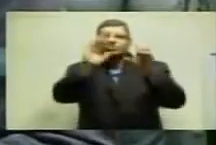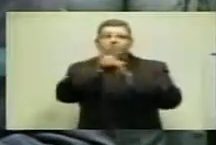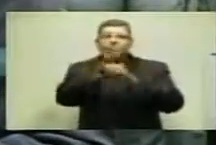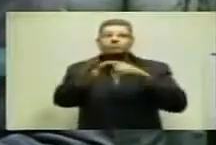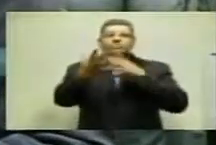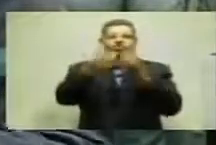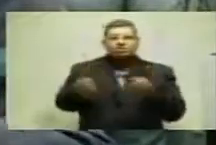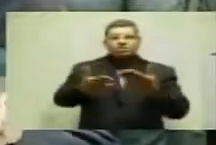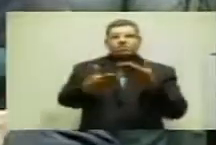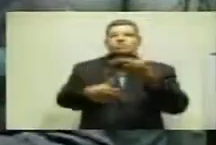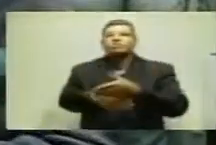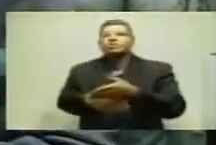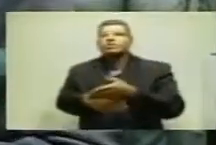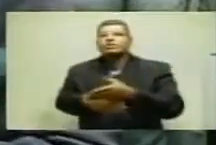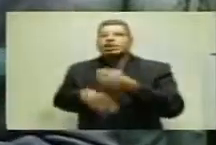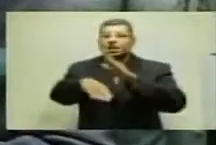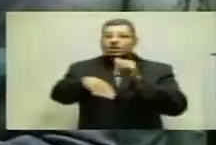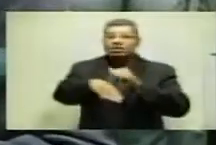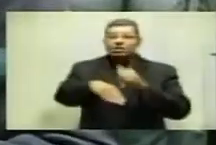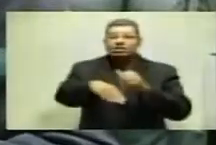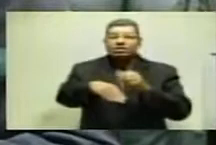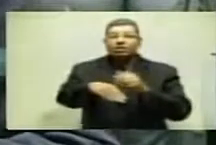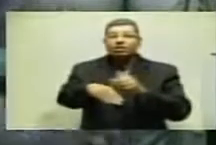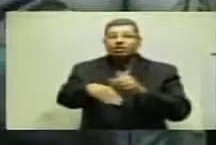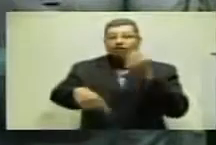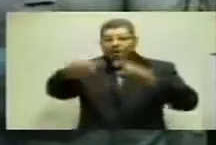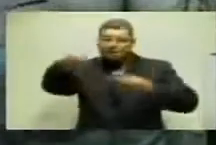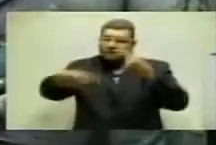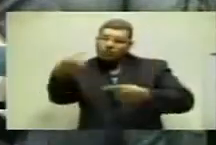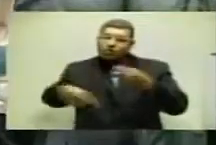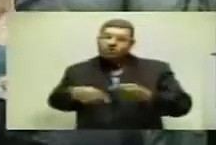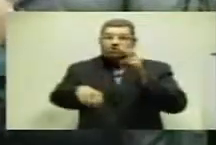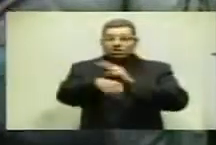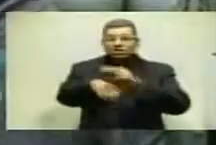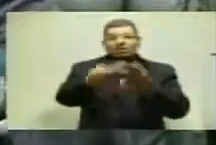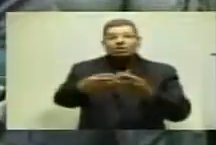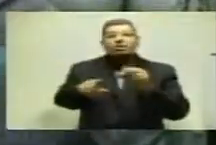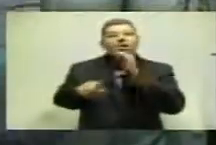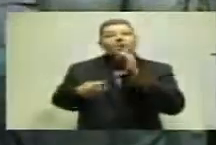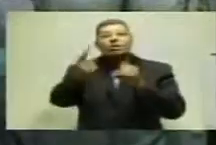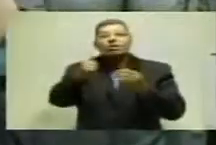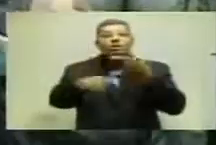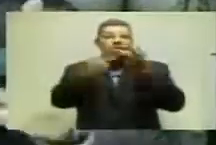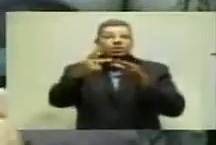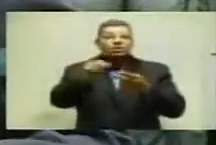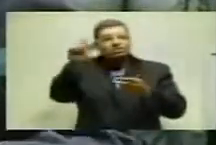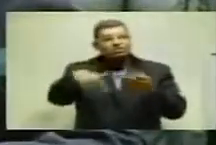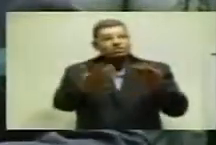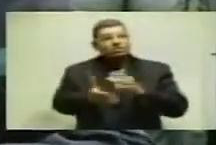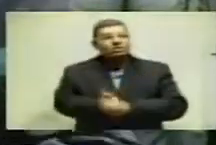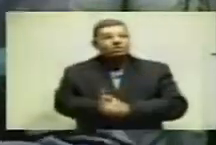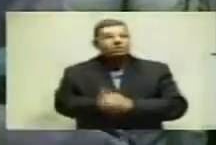que permita isso, que seria a chamada guerra fiscal. Mas Mato Grosso, Goiás, vamos falar do